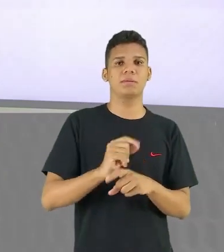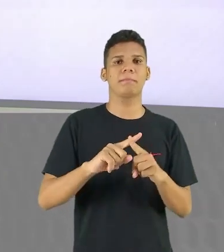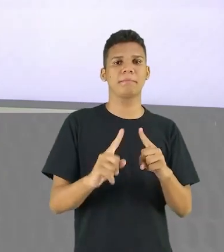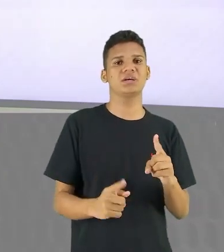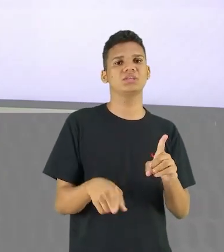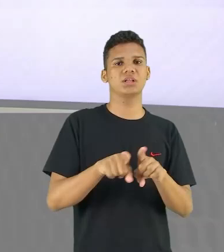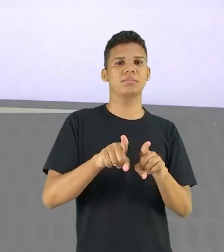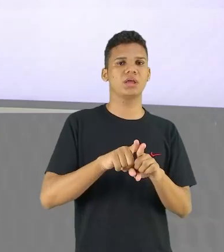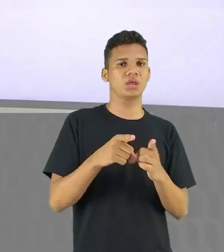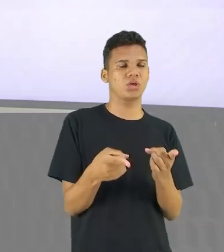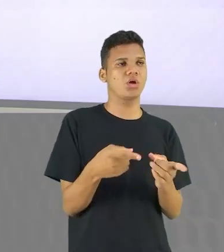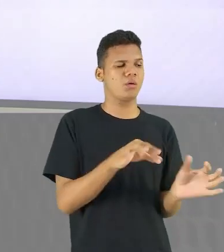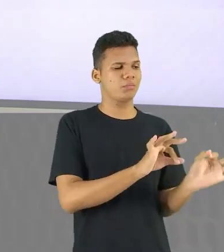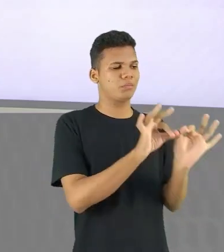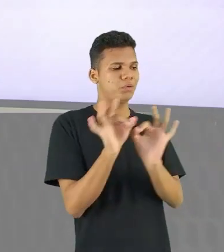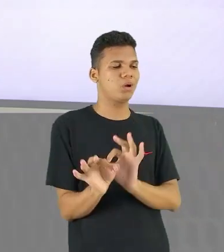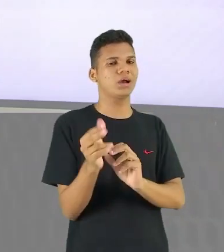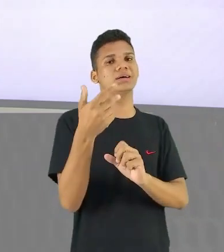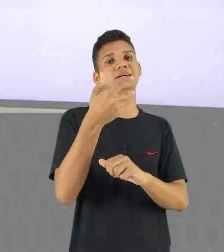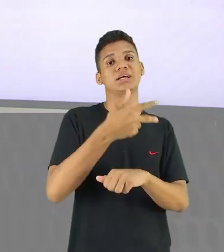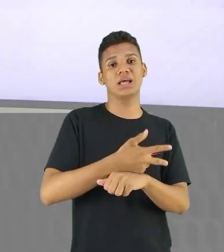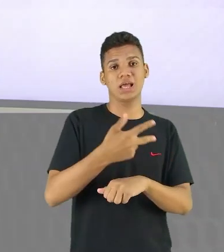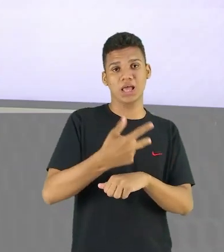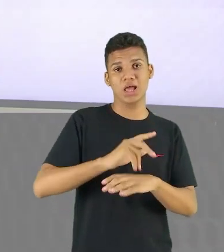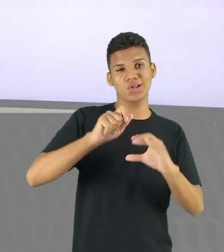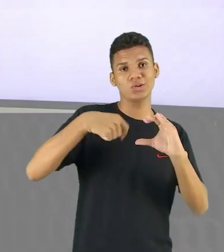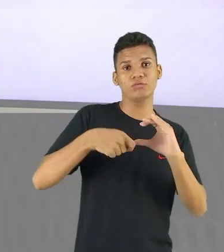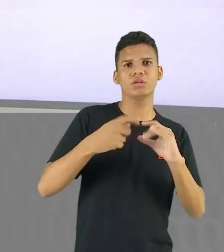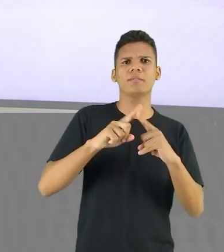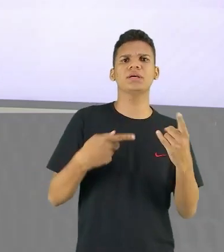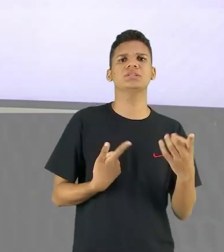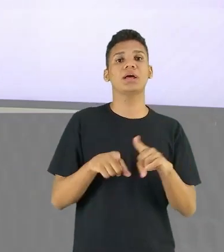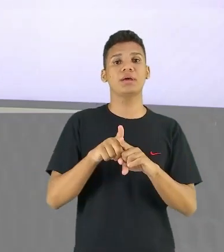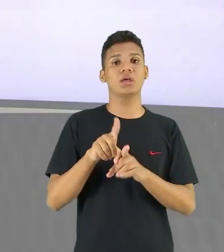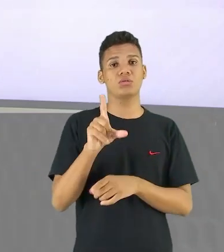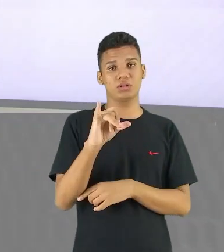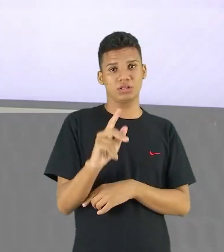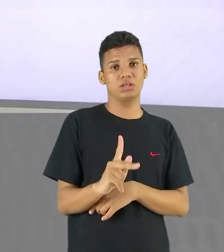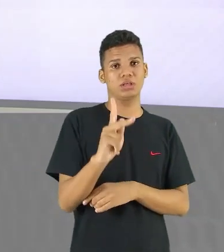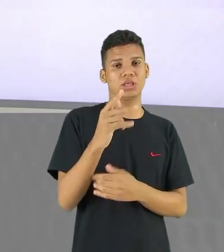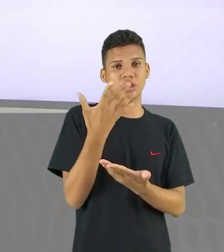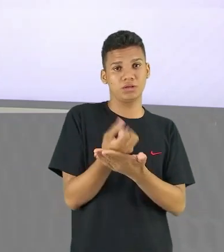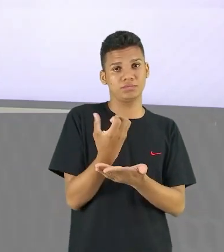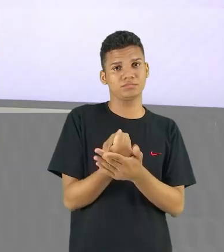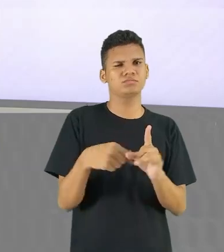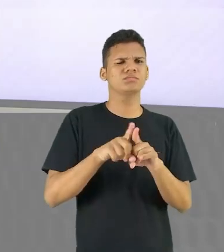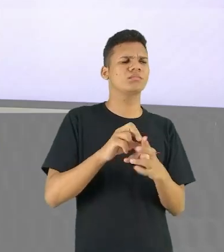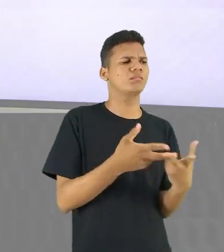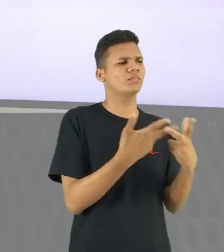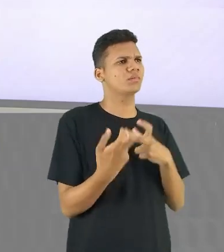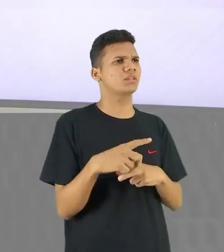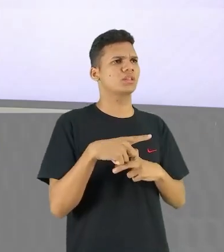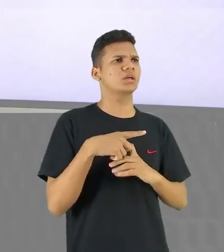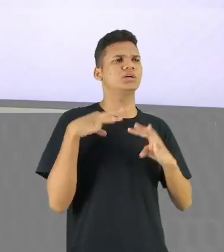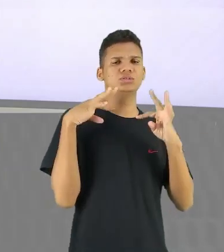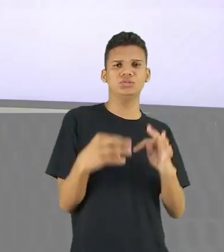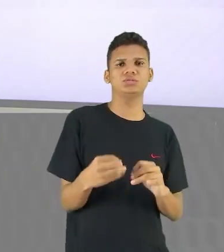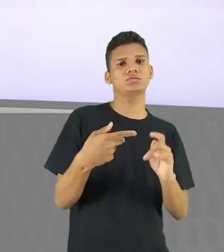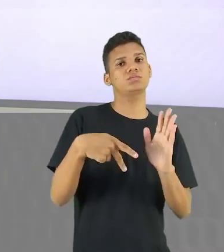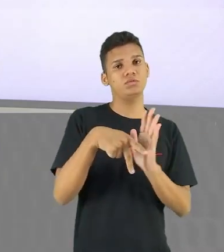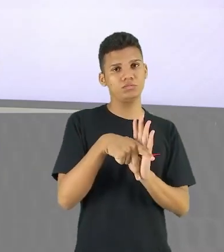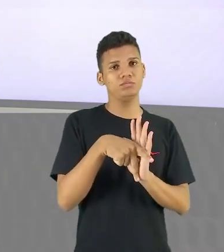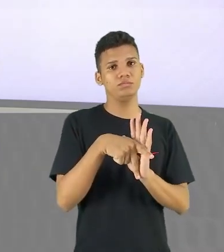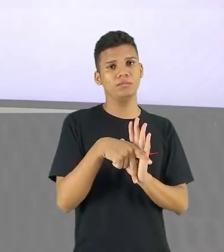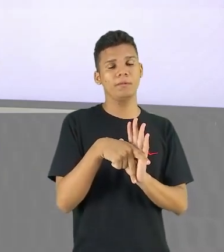material. A nossa apostila que está disponível aqui no link, vocês conseguem acompanhar essas questões, todos os componentes curriculares, agora